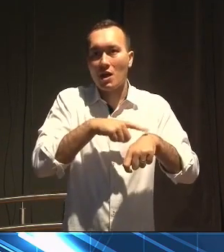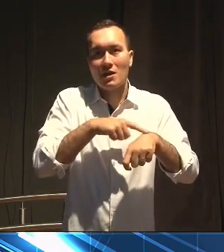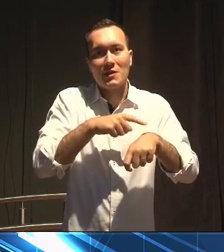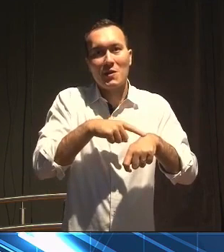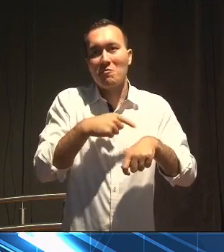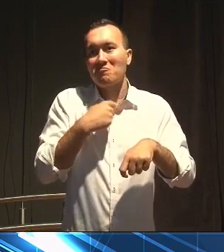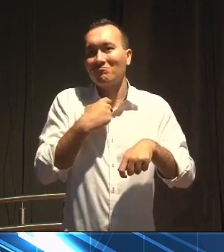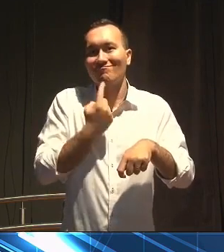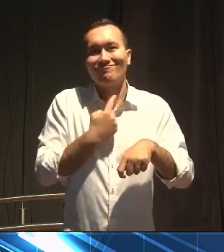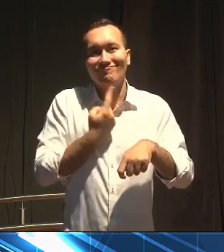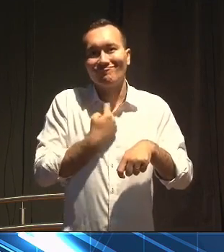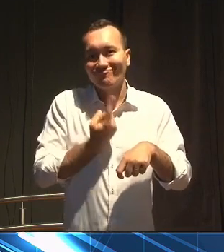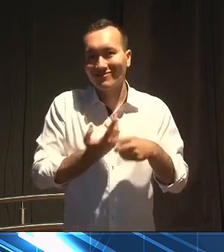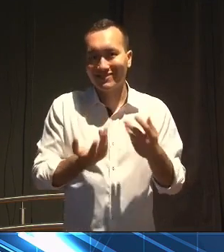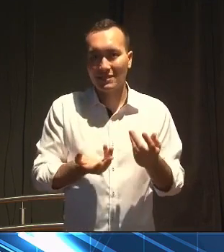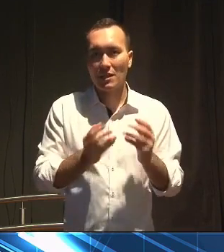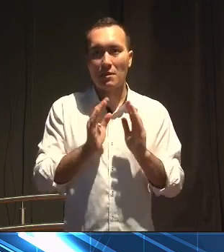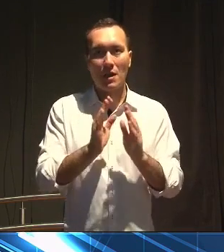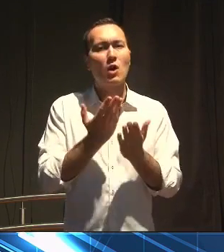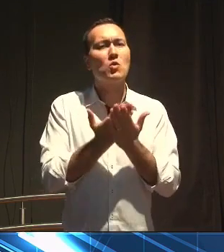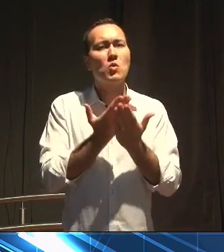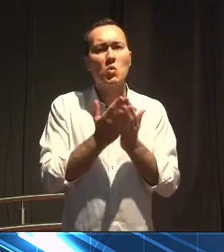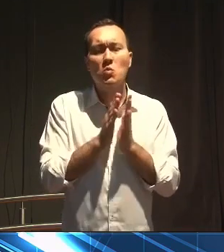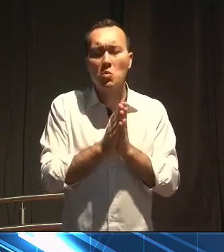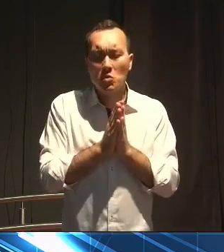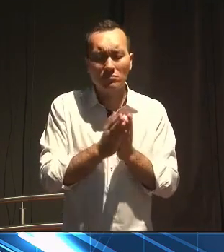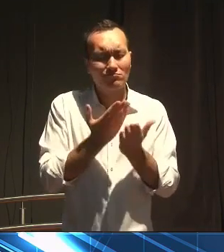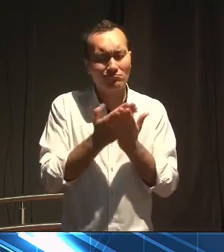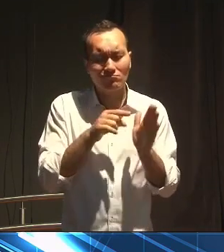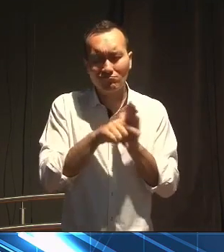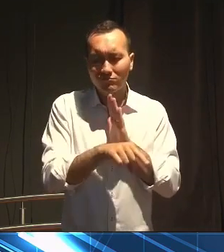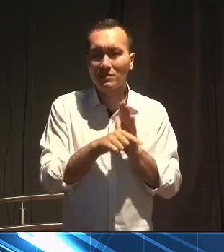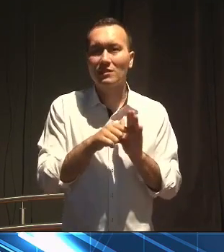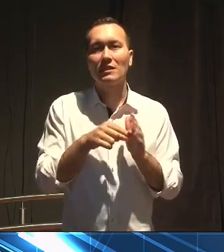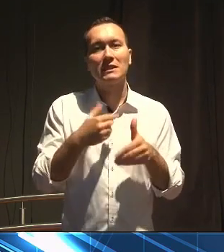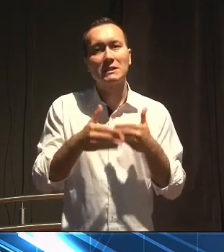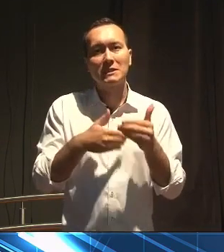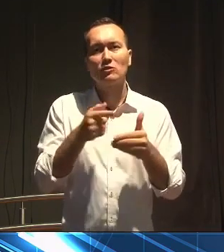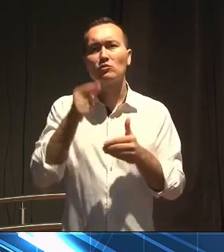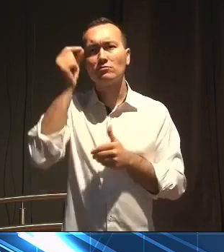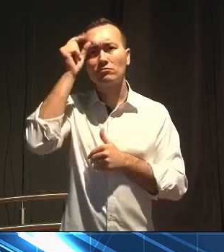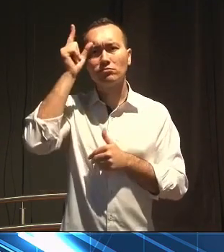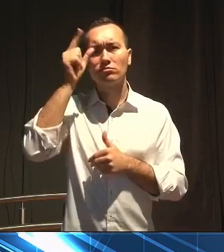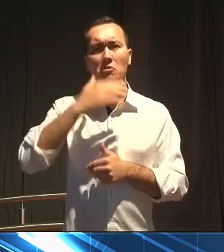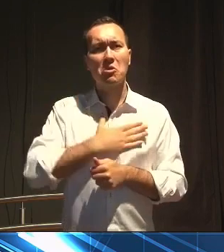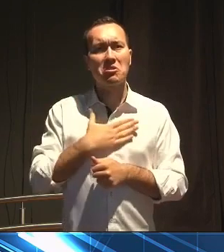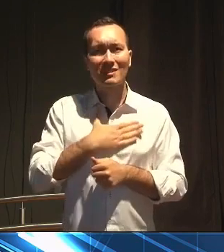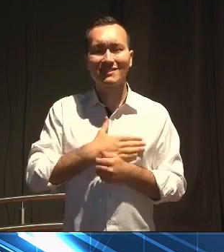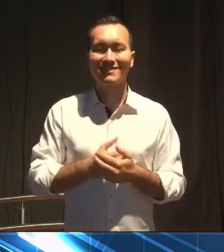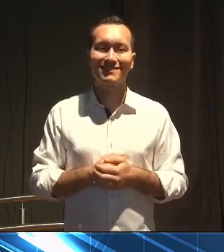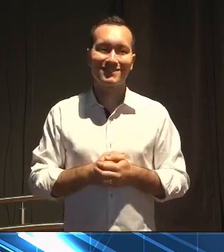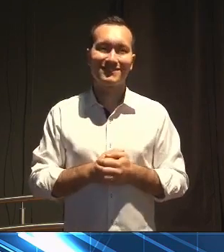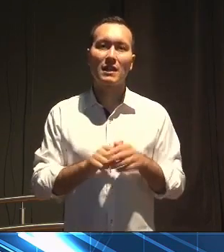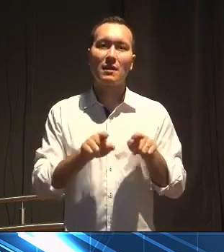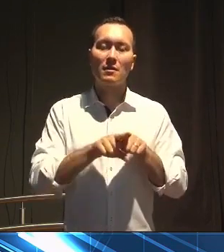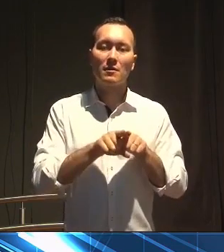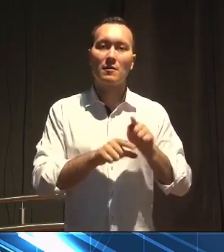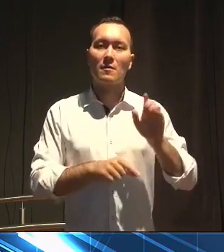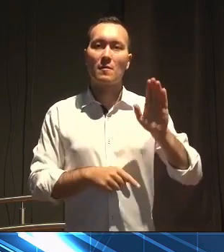porque vai vir aí descentralização financeira, o metaverso já está entre nós, a blockchain,